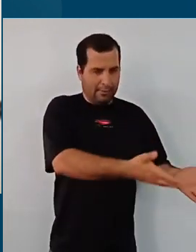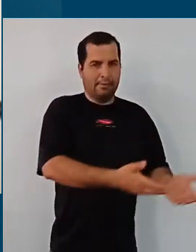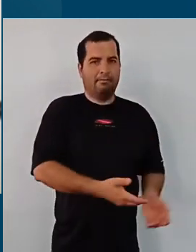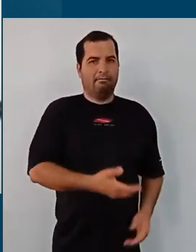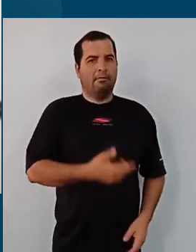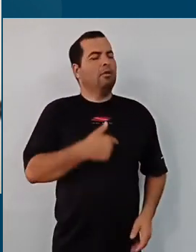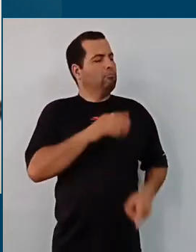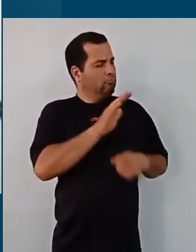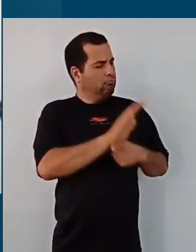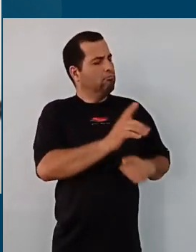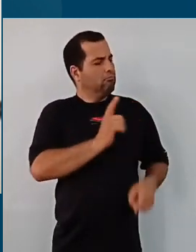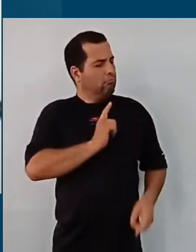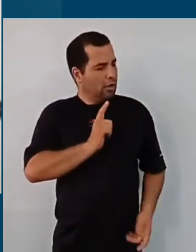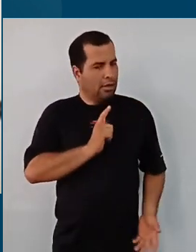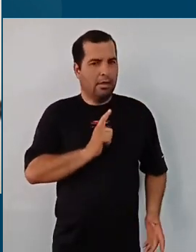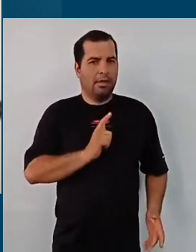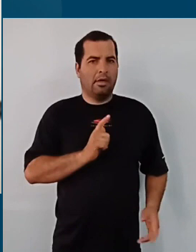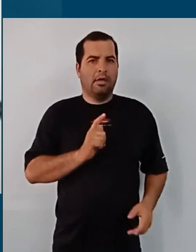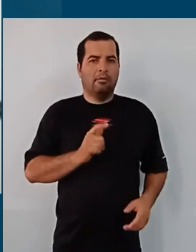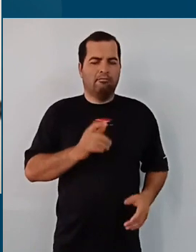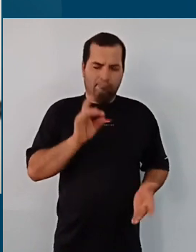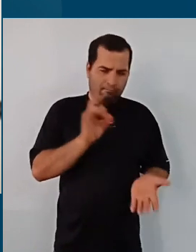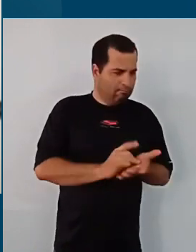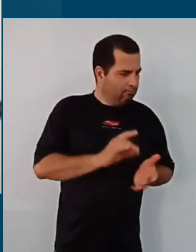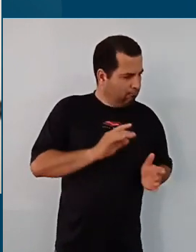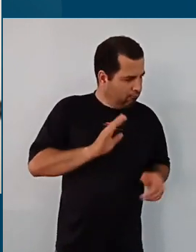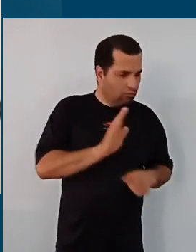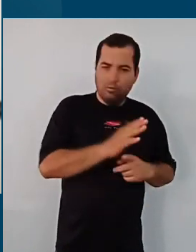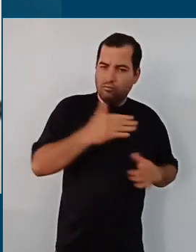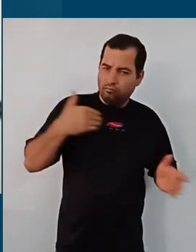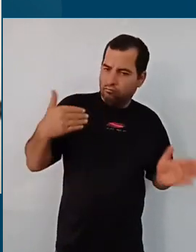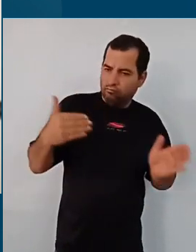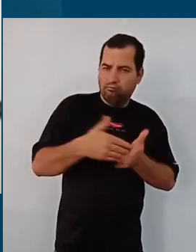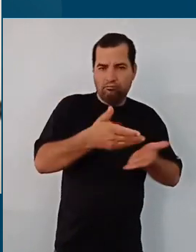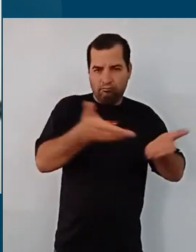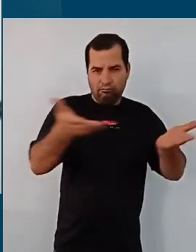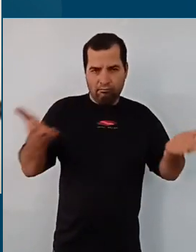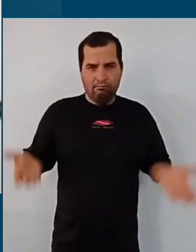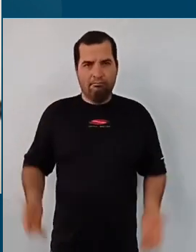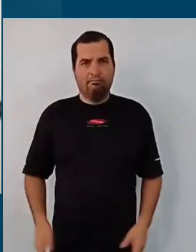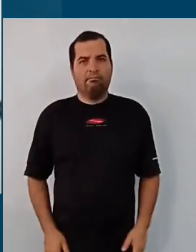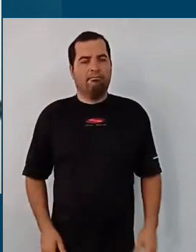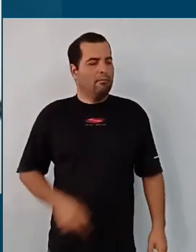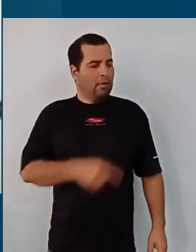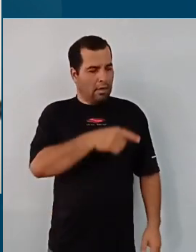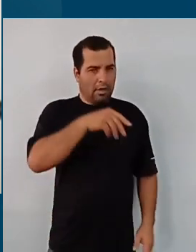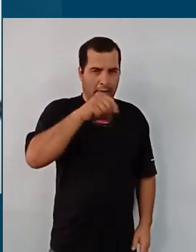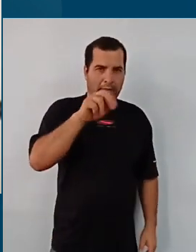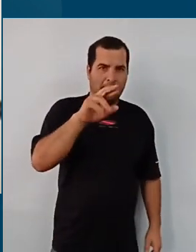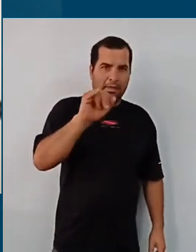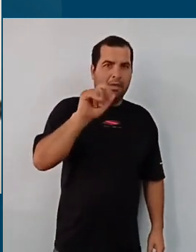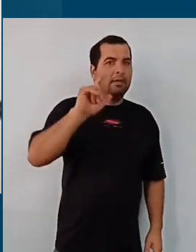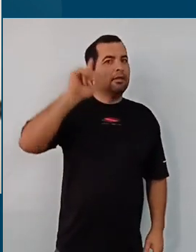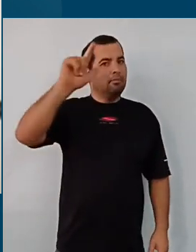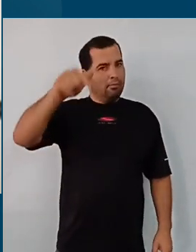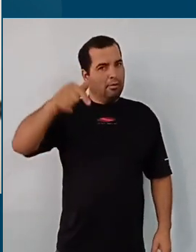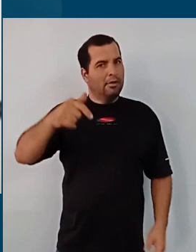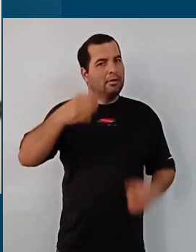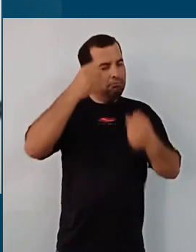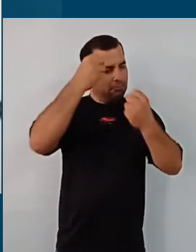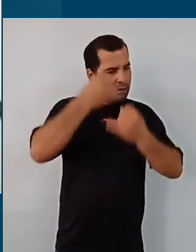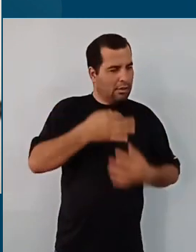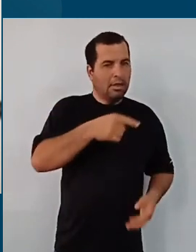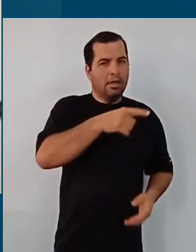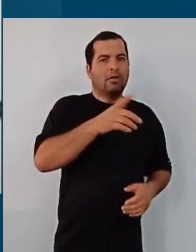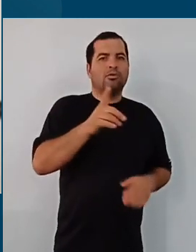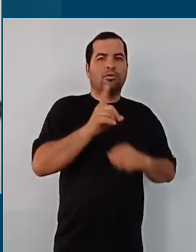presença, pela contribuição que você se propõe a dar para todos nós. A professora Marinês Diniz, depois a Eliane pode até